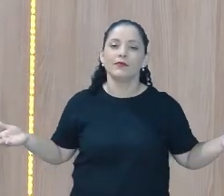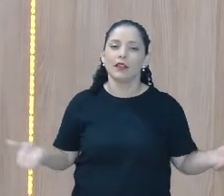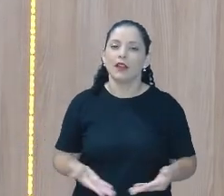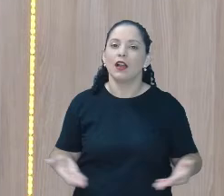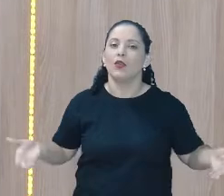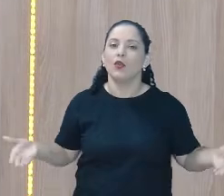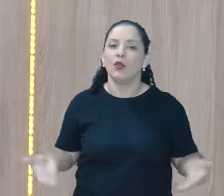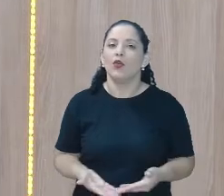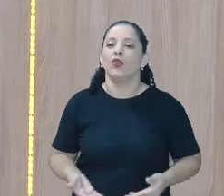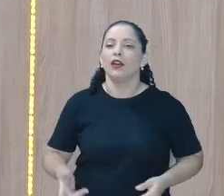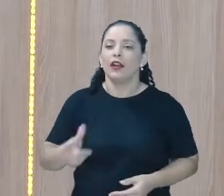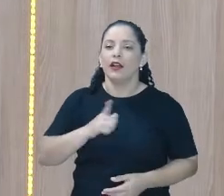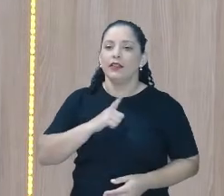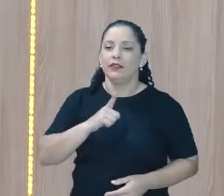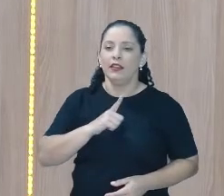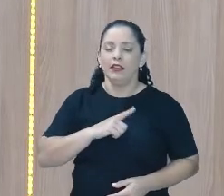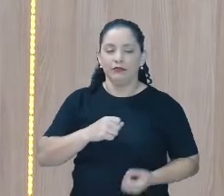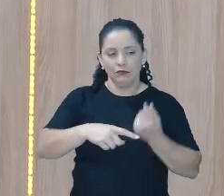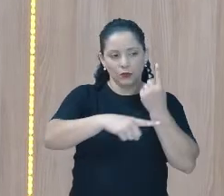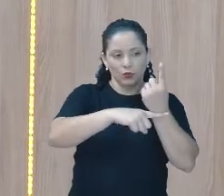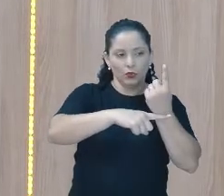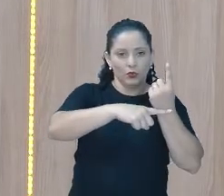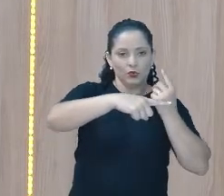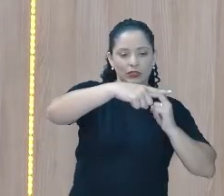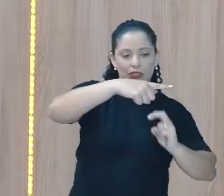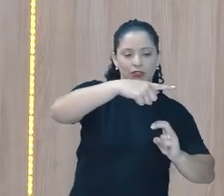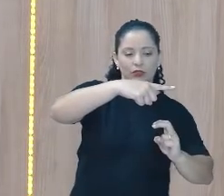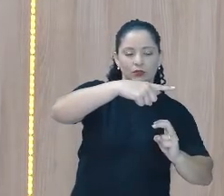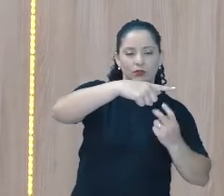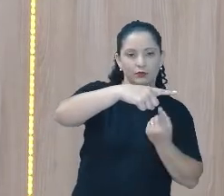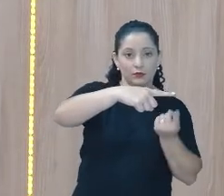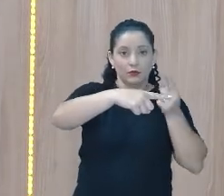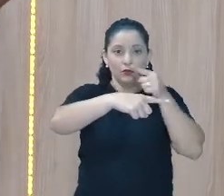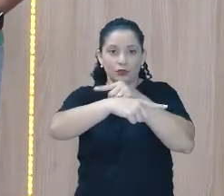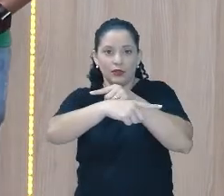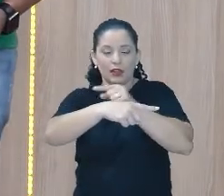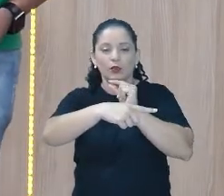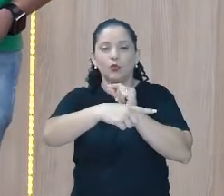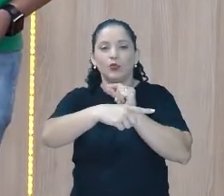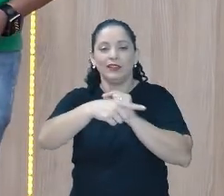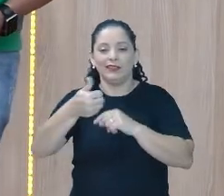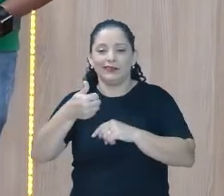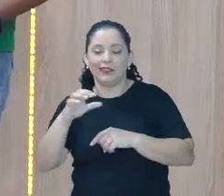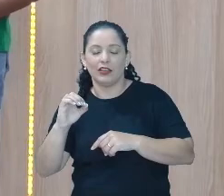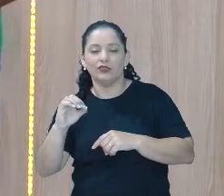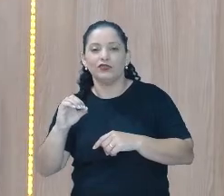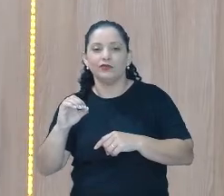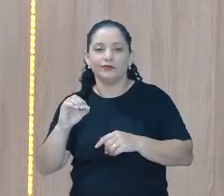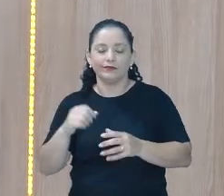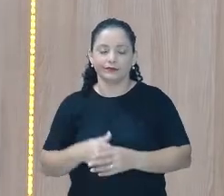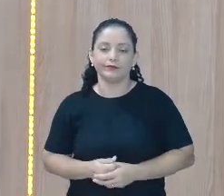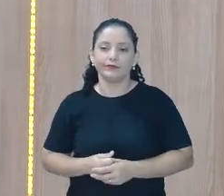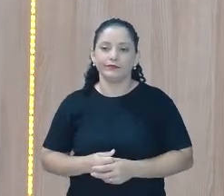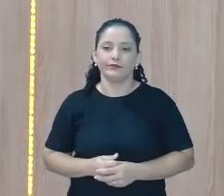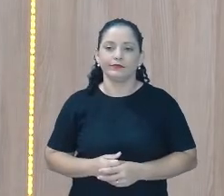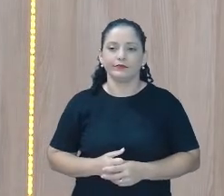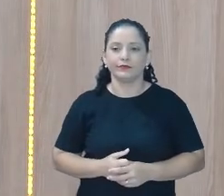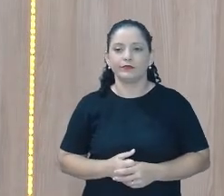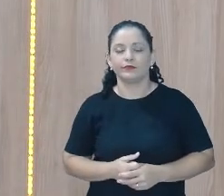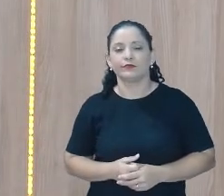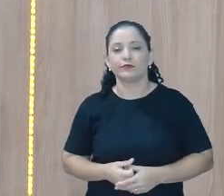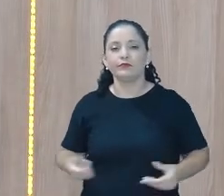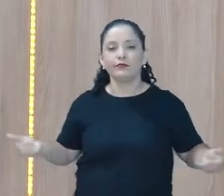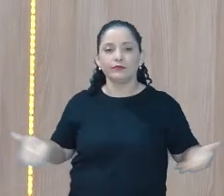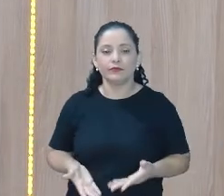quero colocar essa fração aqui, 1/5, em uma fração cujo denominador seja 10. Então, ó, pensa comigo.